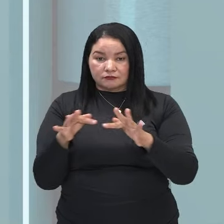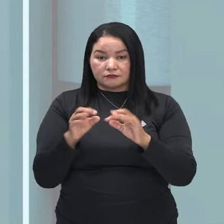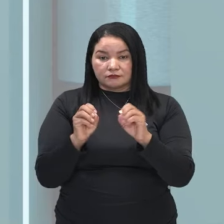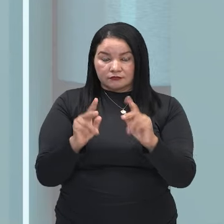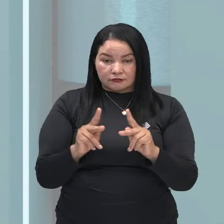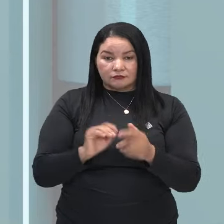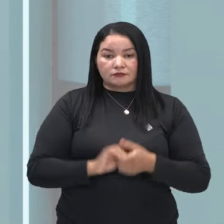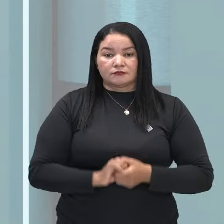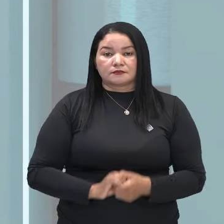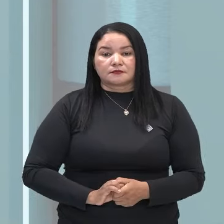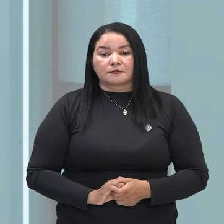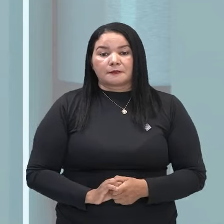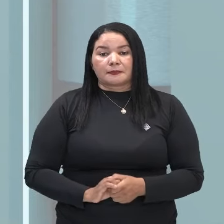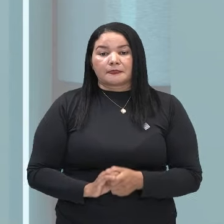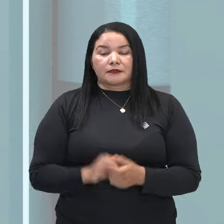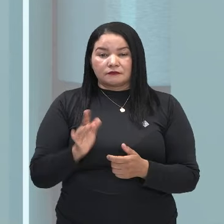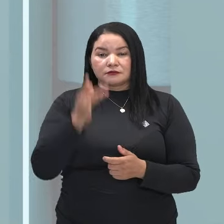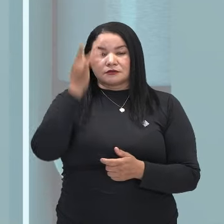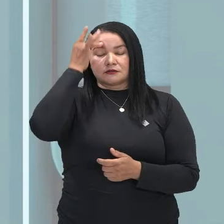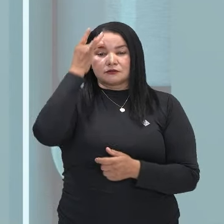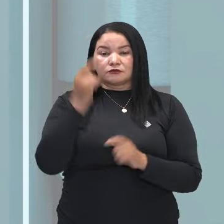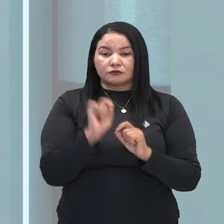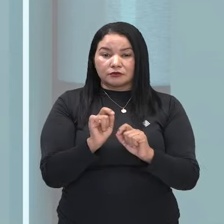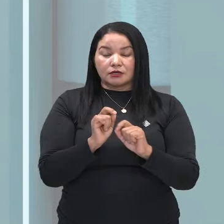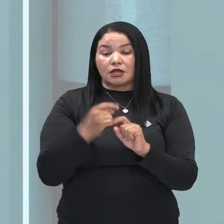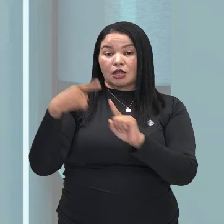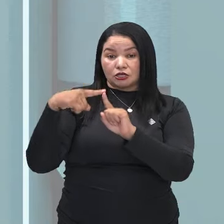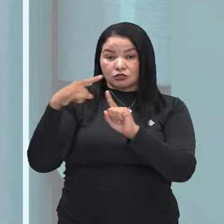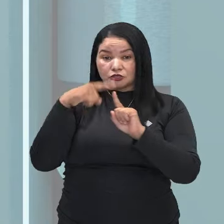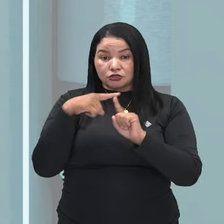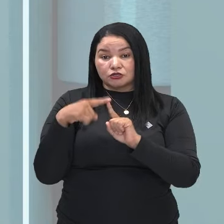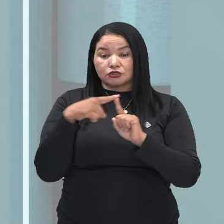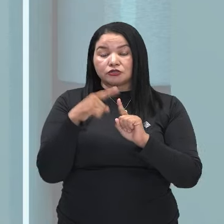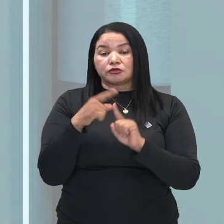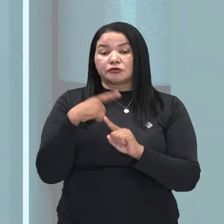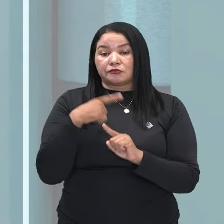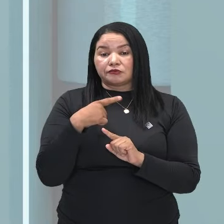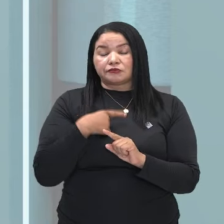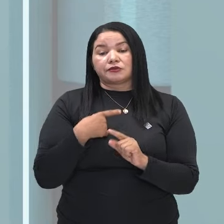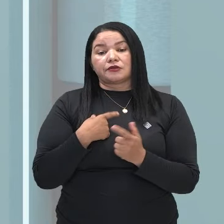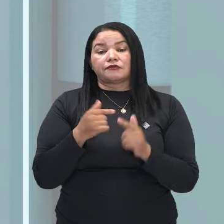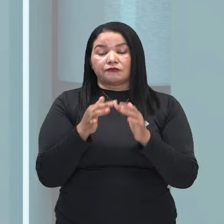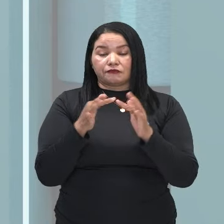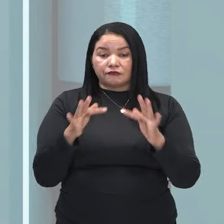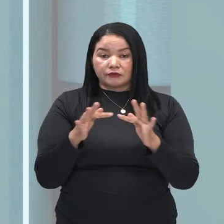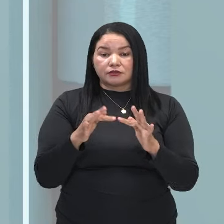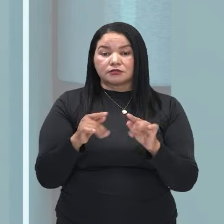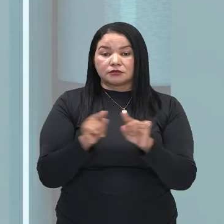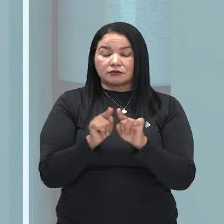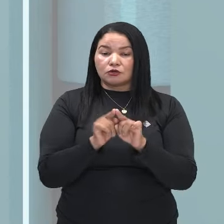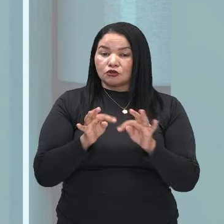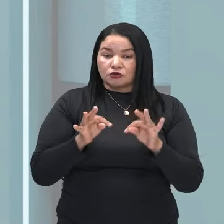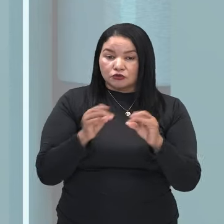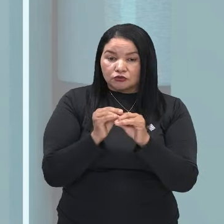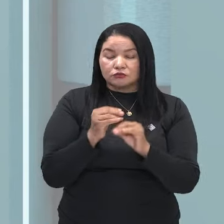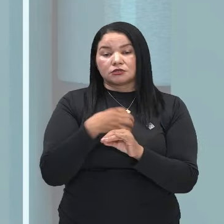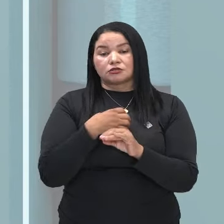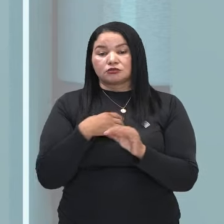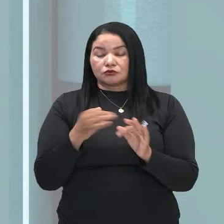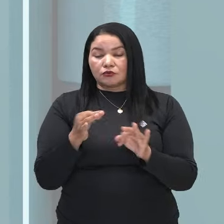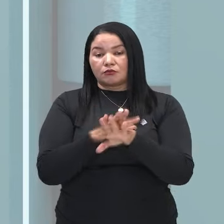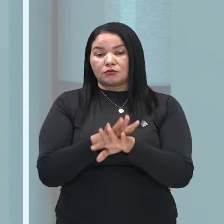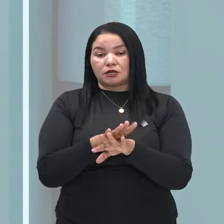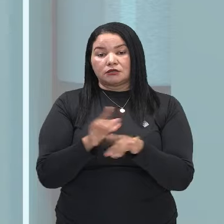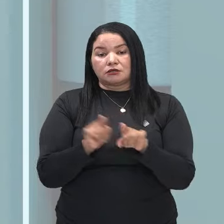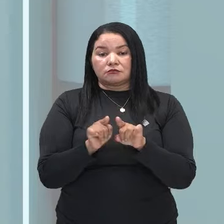Então, não esqueçam também que nós temos esses tipos que nós vimos de frases, todas elas com sentido completo,